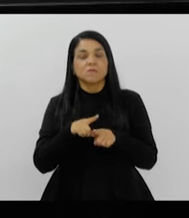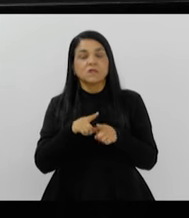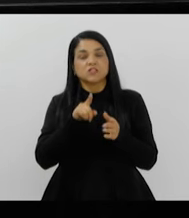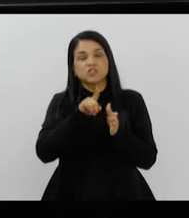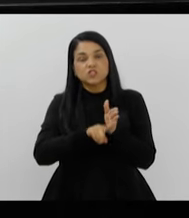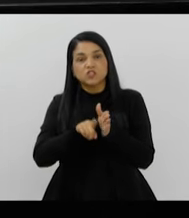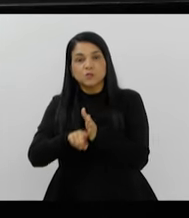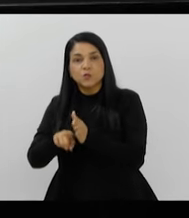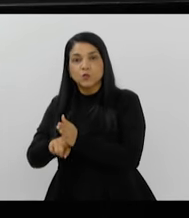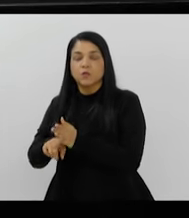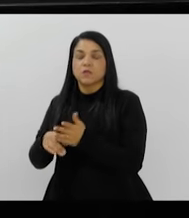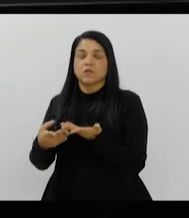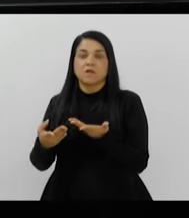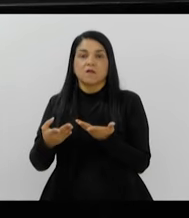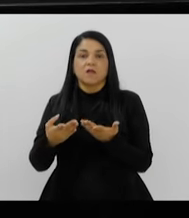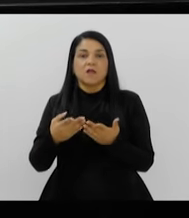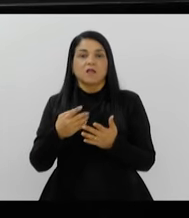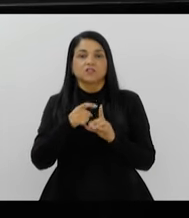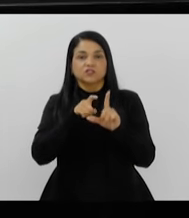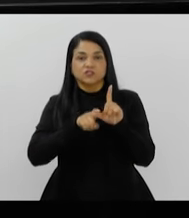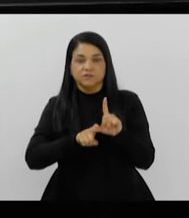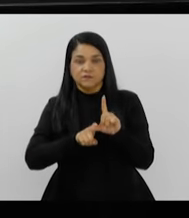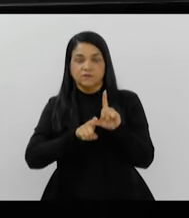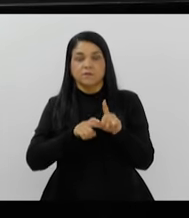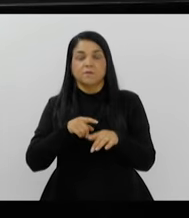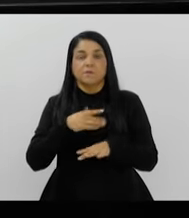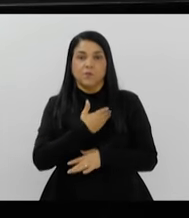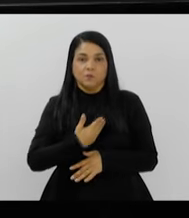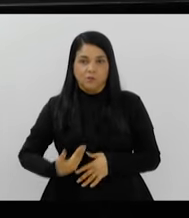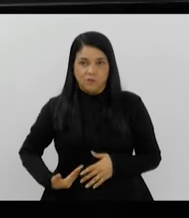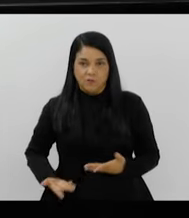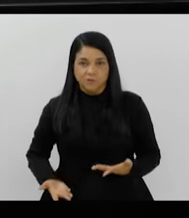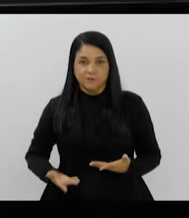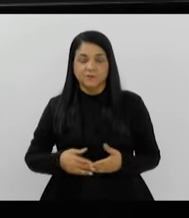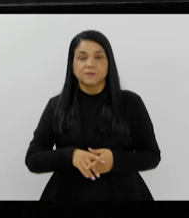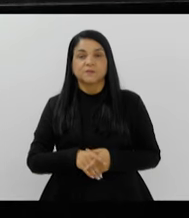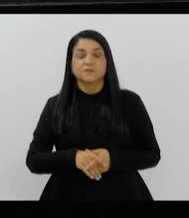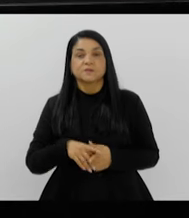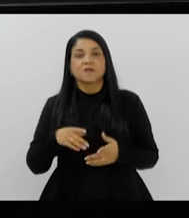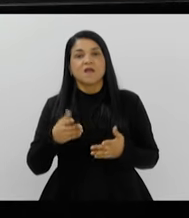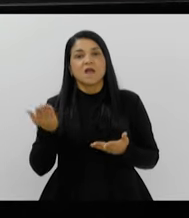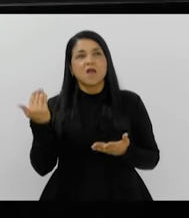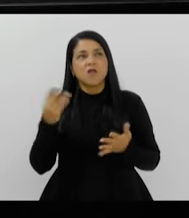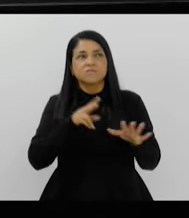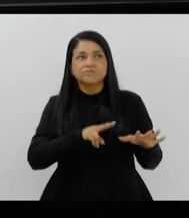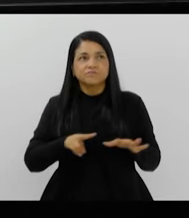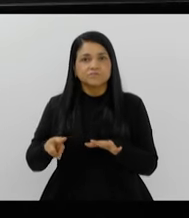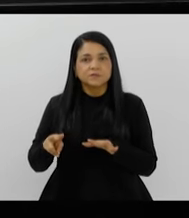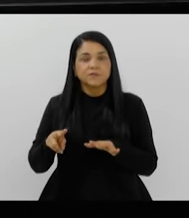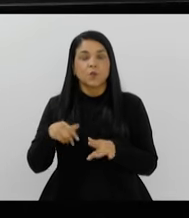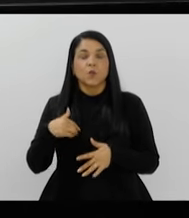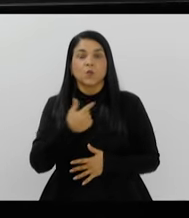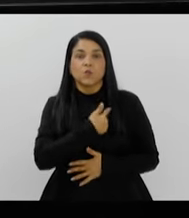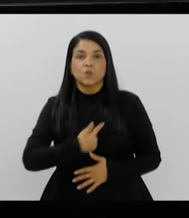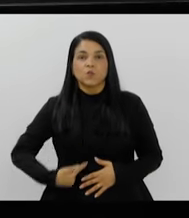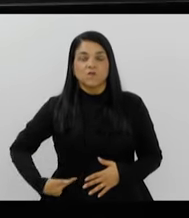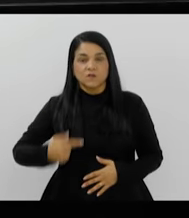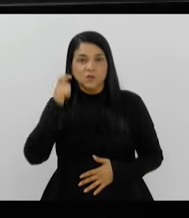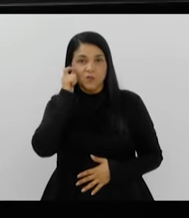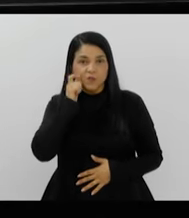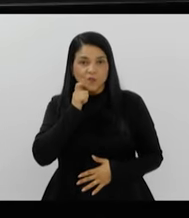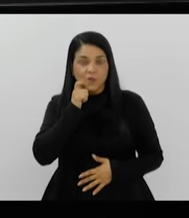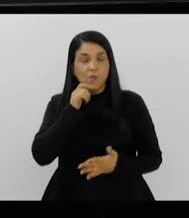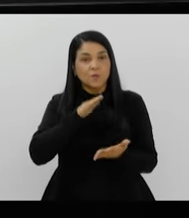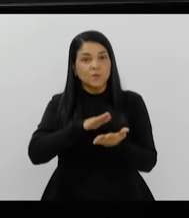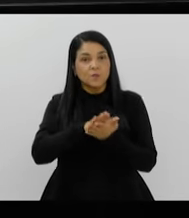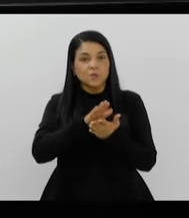pública. Para nossa surpresa, há algumas semanas, o governador Cláudio Castro